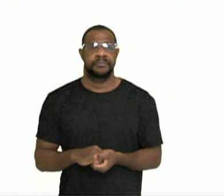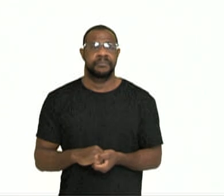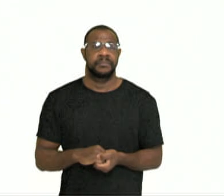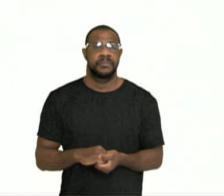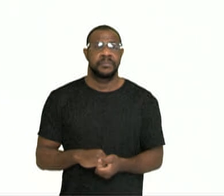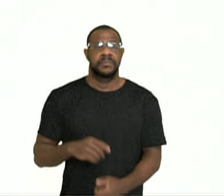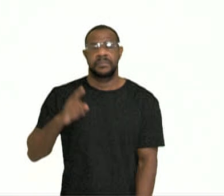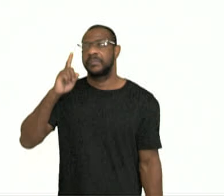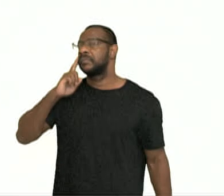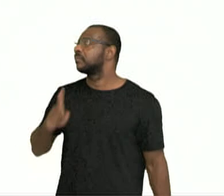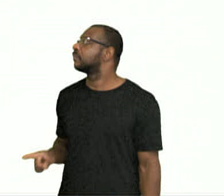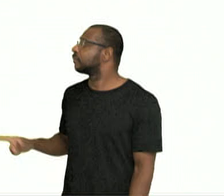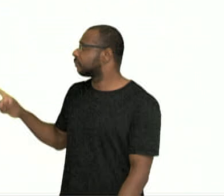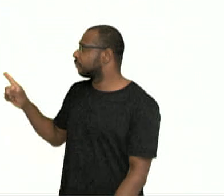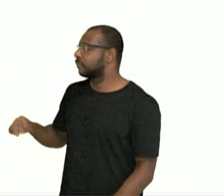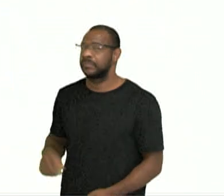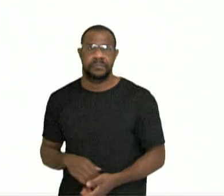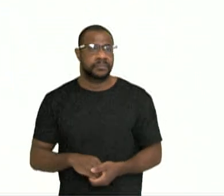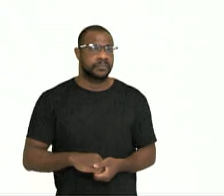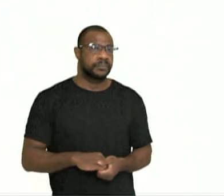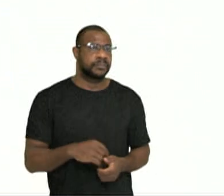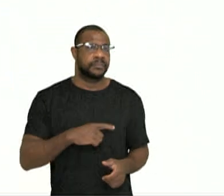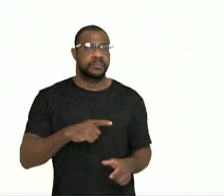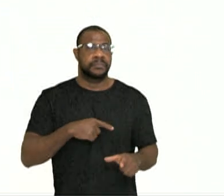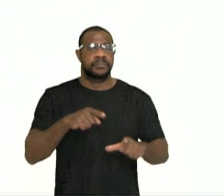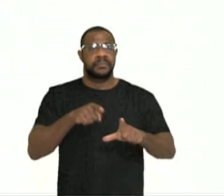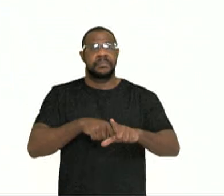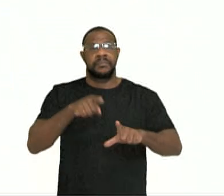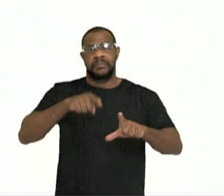Olha lá. Nós temos aqui então um gráfico,